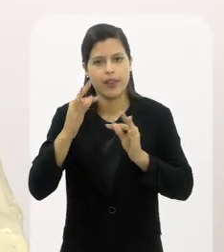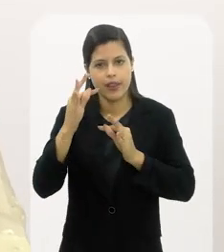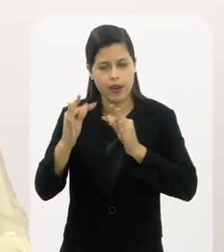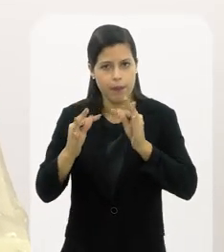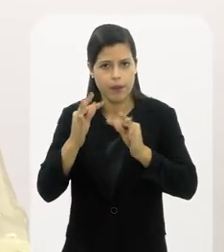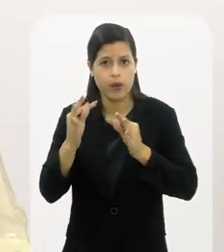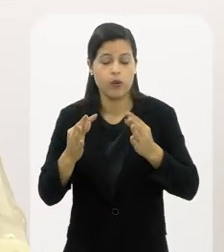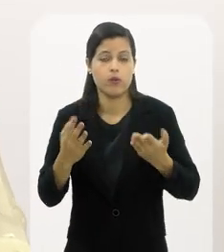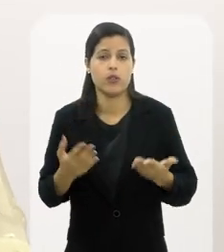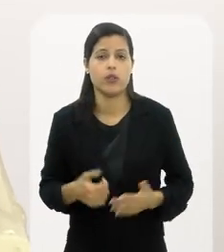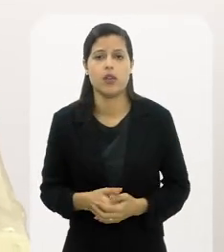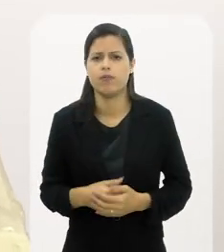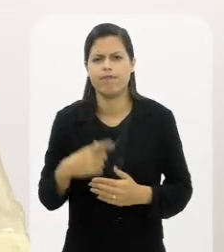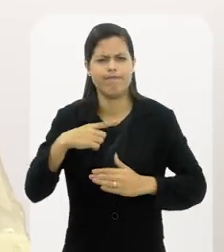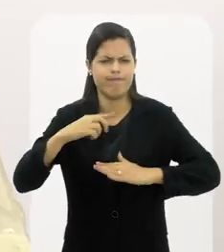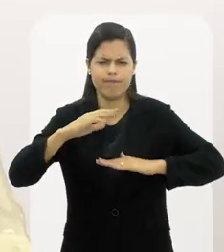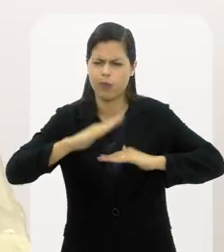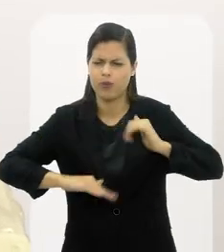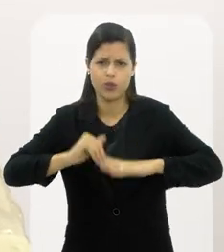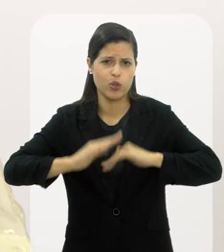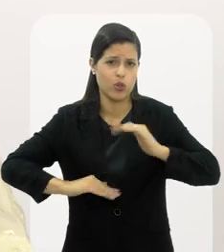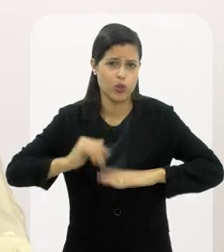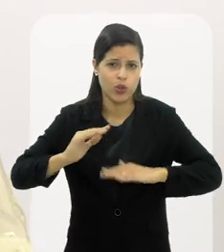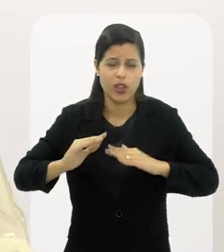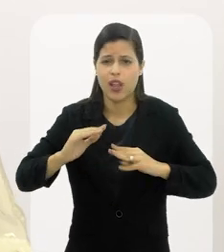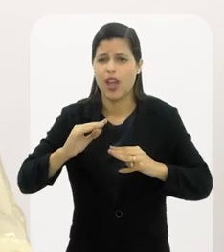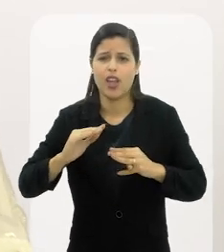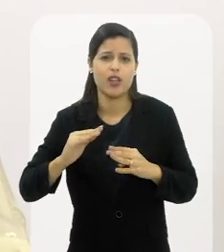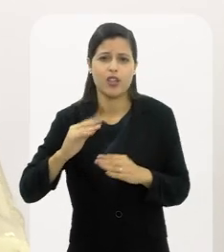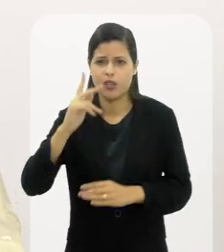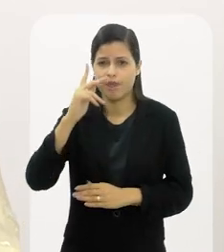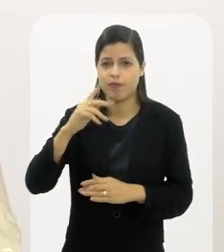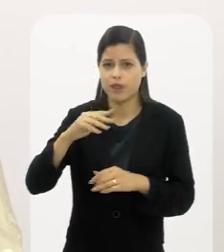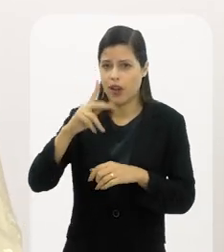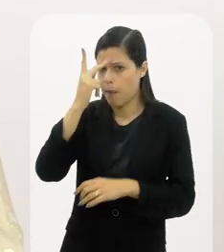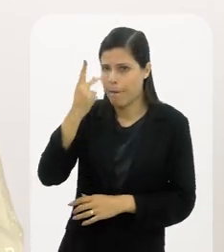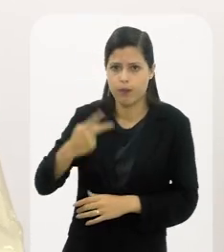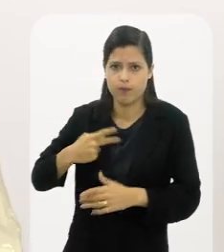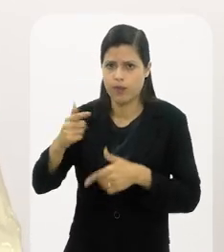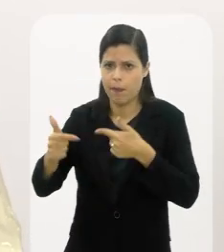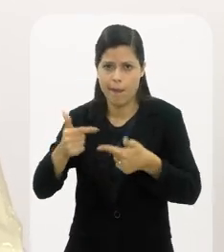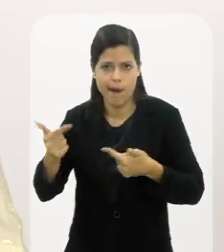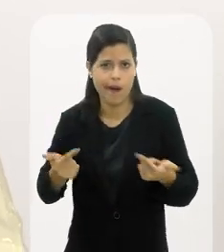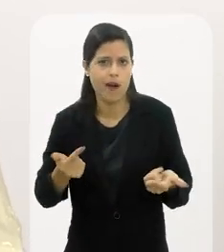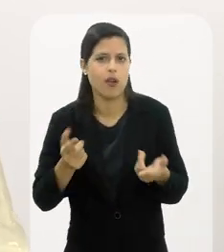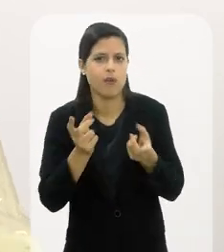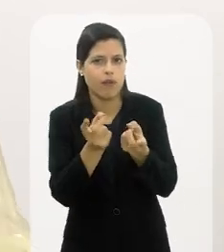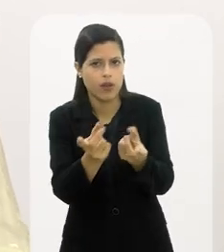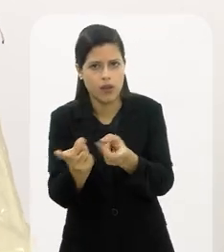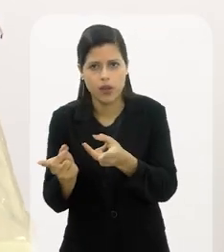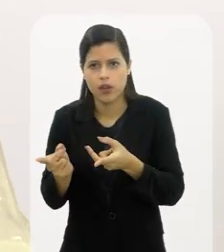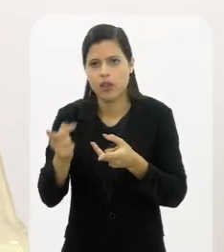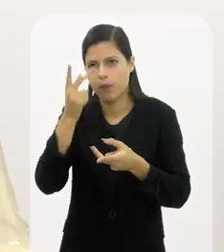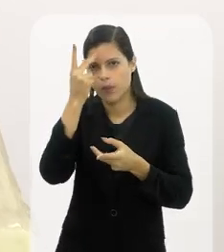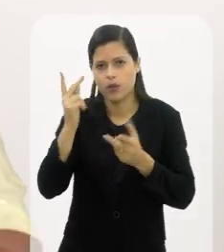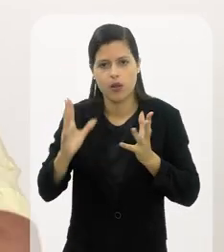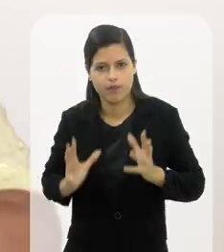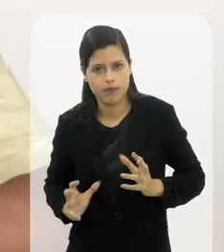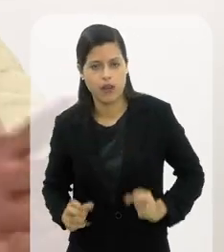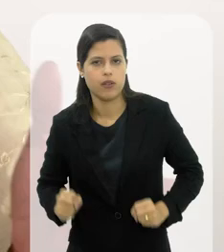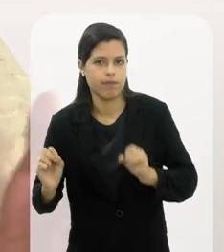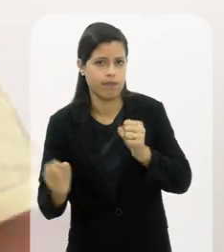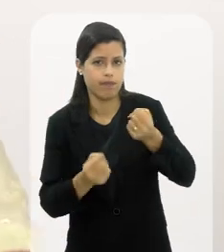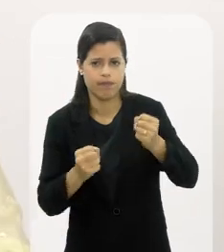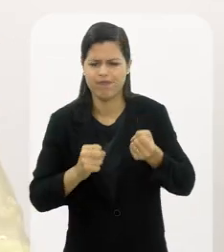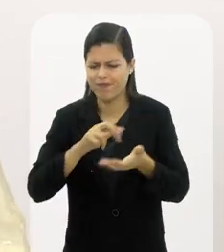tem terapeutas, tem profissionais liberais, tem gente que trabalha no comércio, tem gente que trabalha com faxina. Você vai